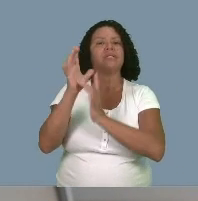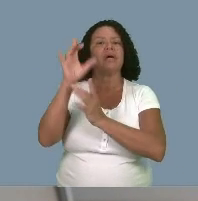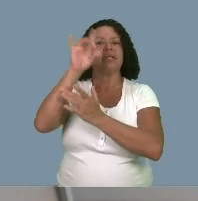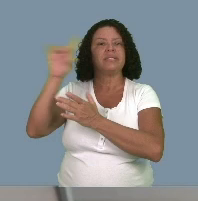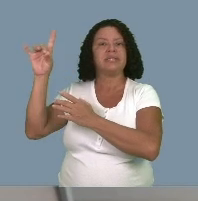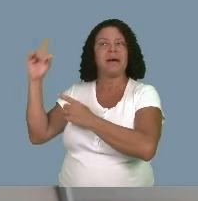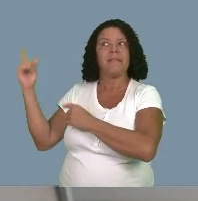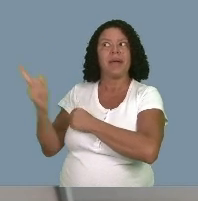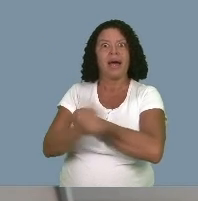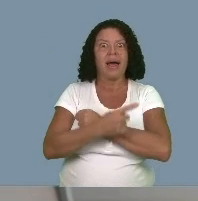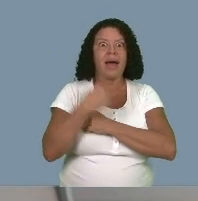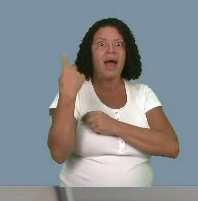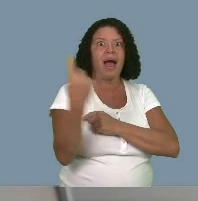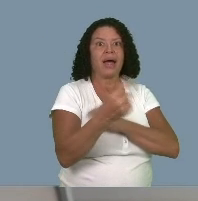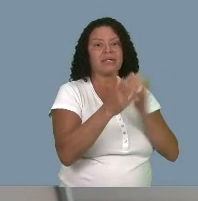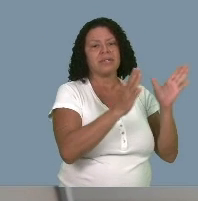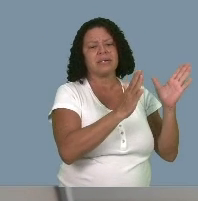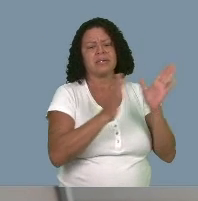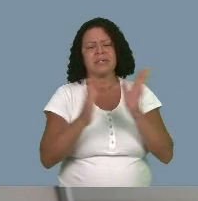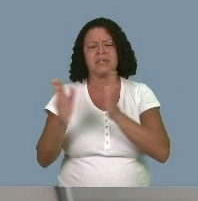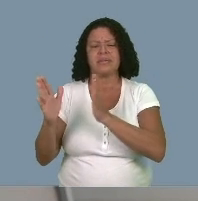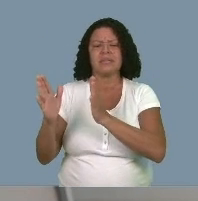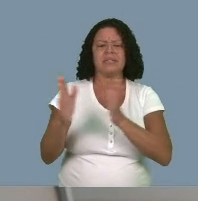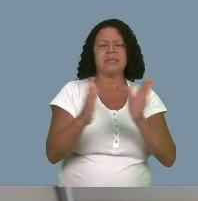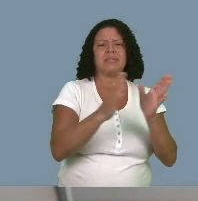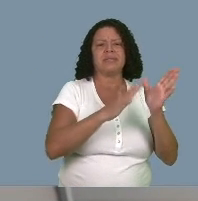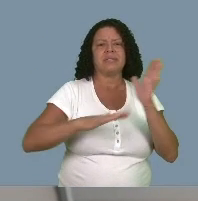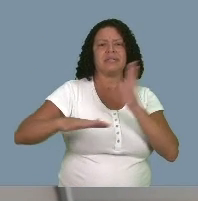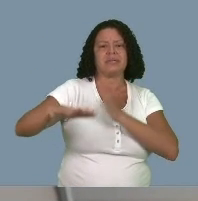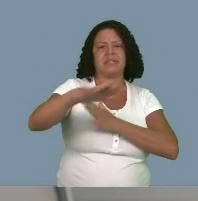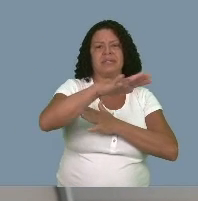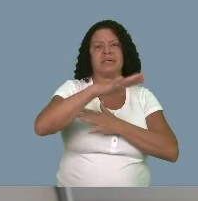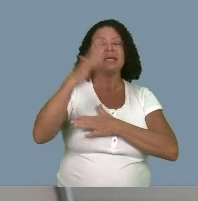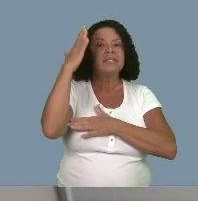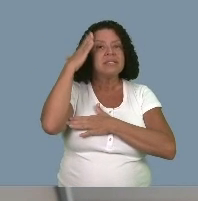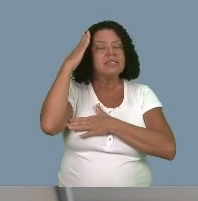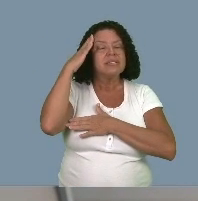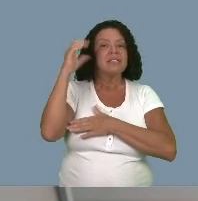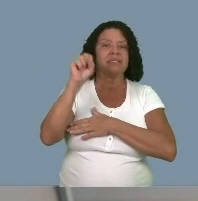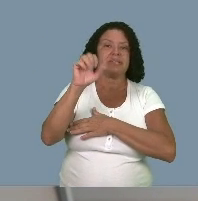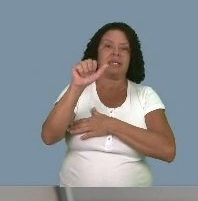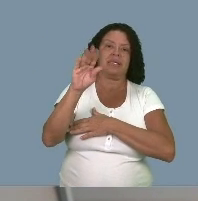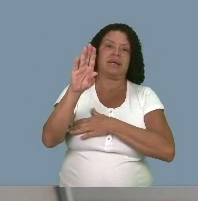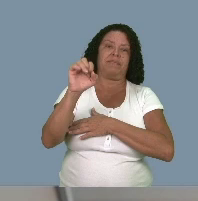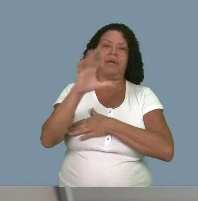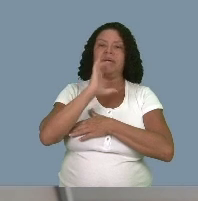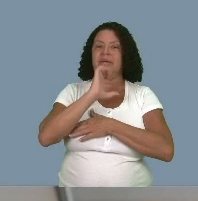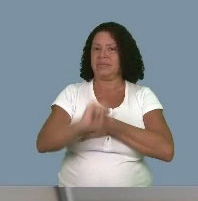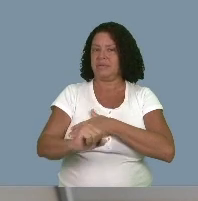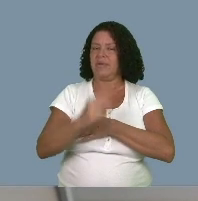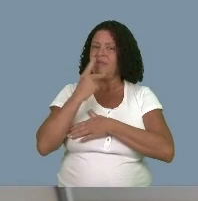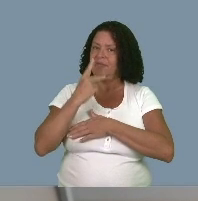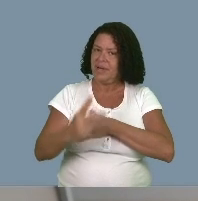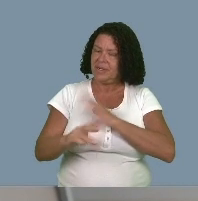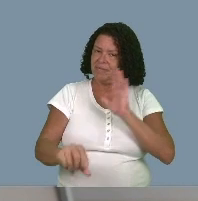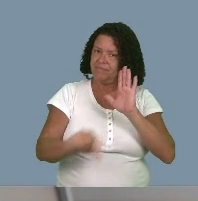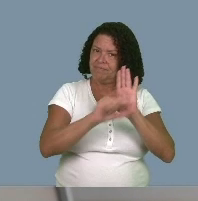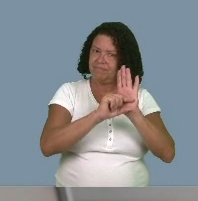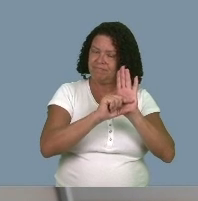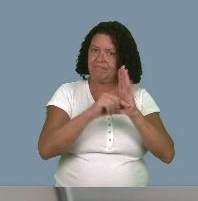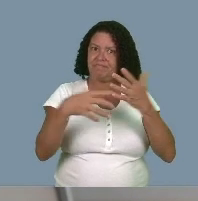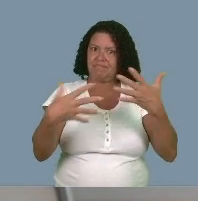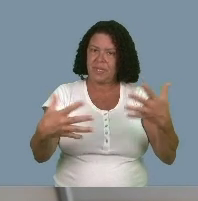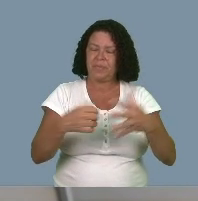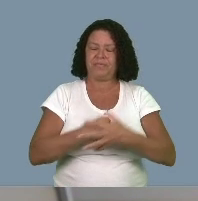nós, deixemo-nos arrastar pela sua sabedoria. Bezerra de Menezes. Meus